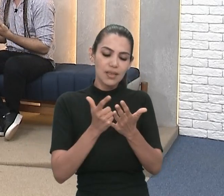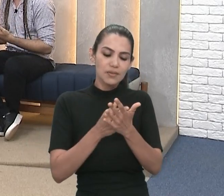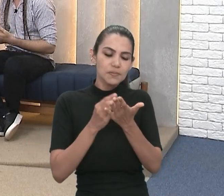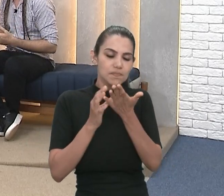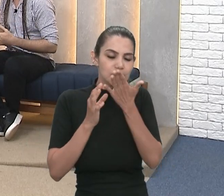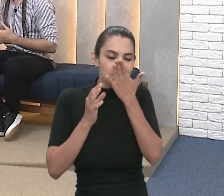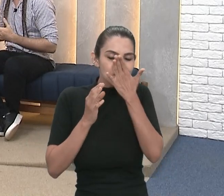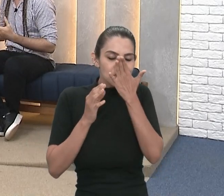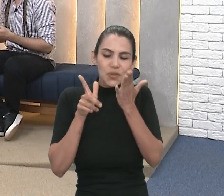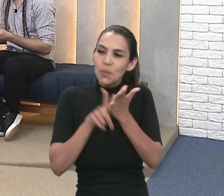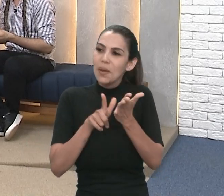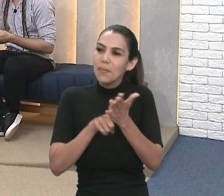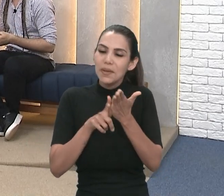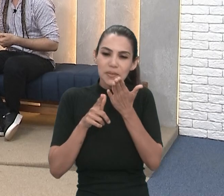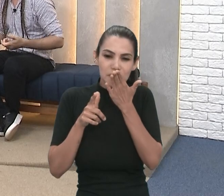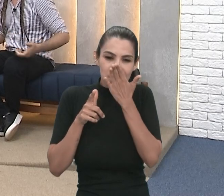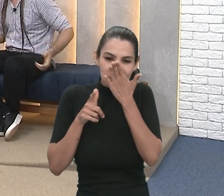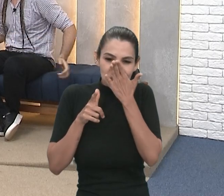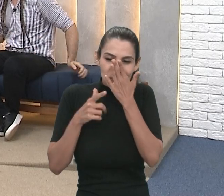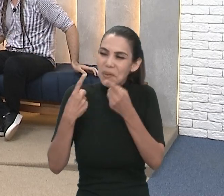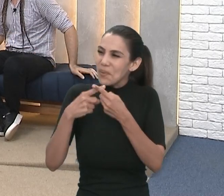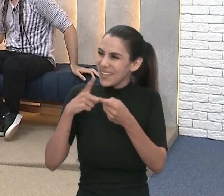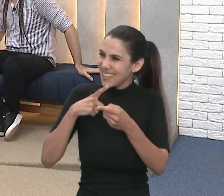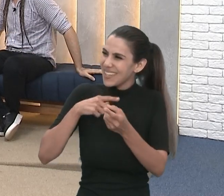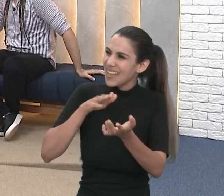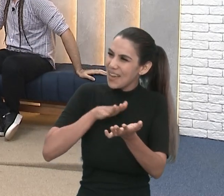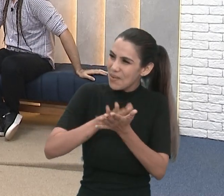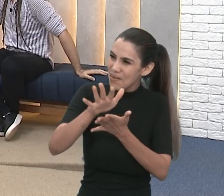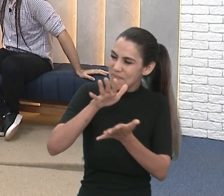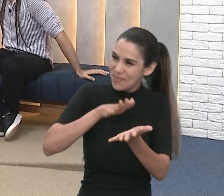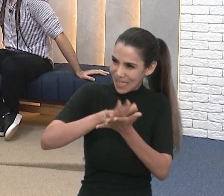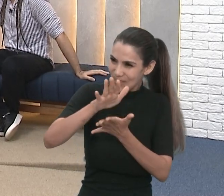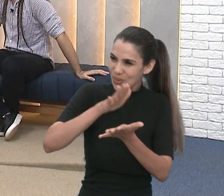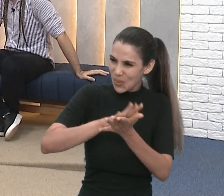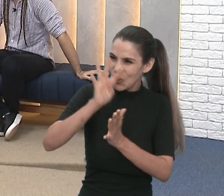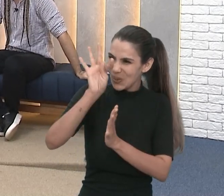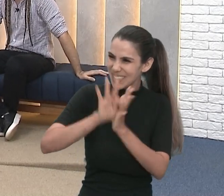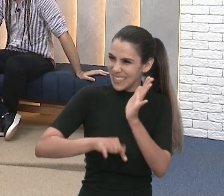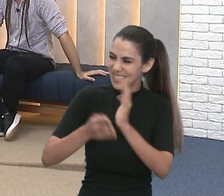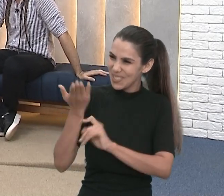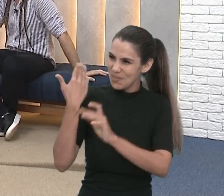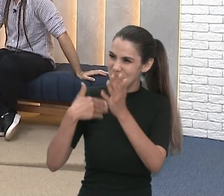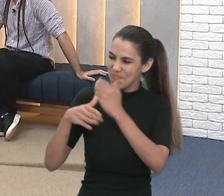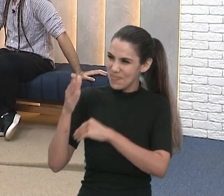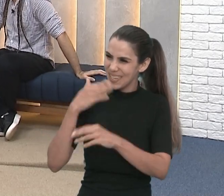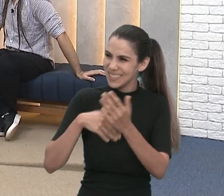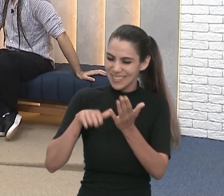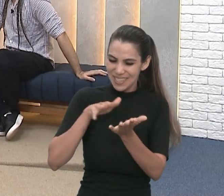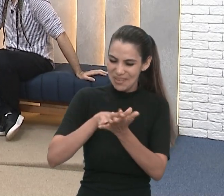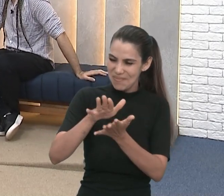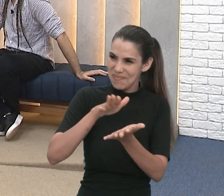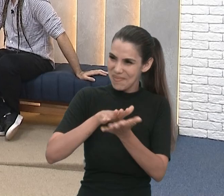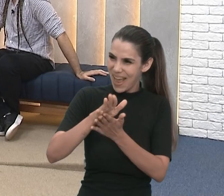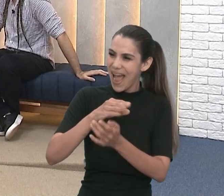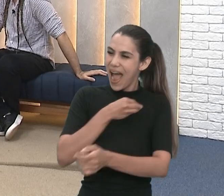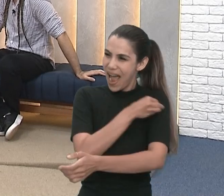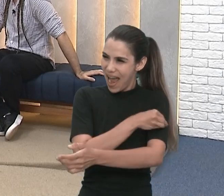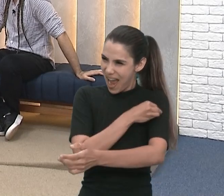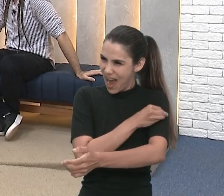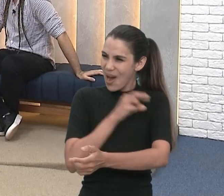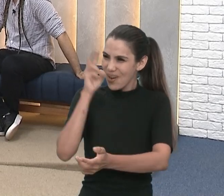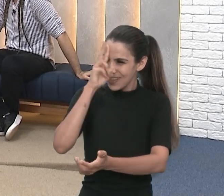o papel, sentir, né? É diferente do meio digital. Não sei se eu estou romantizando a